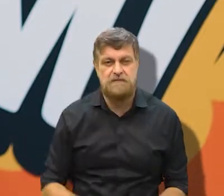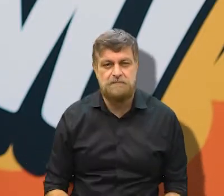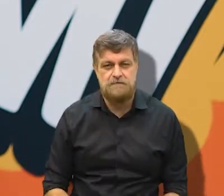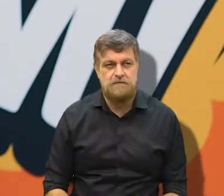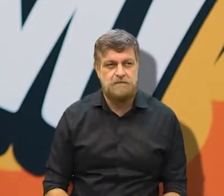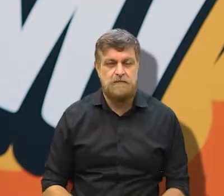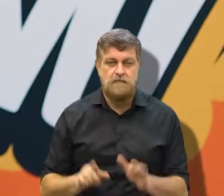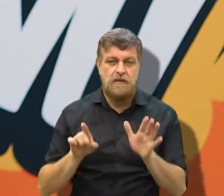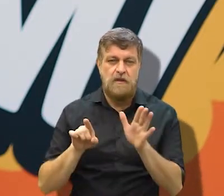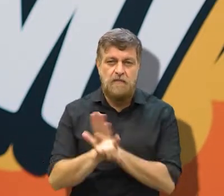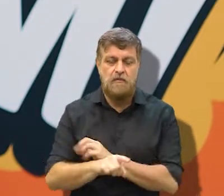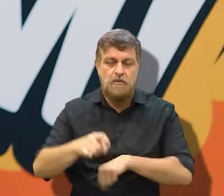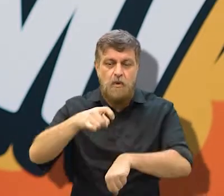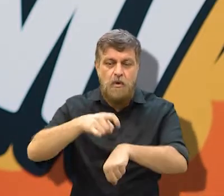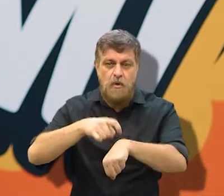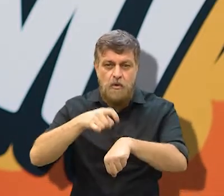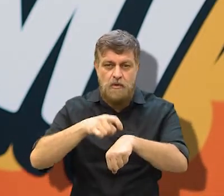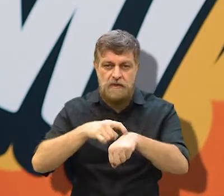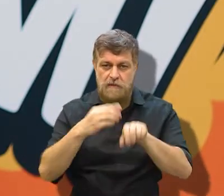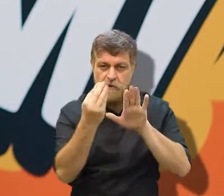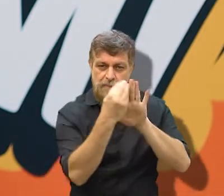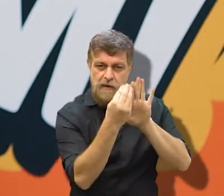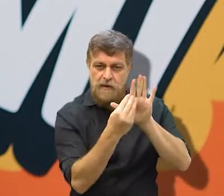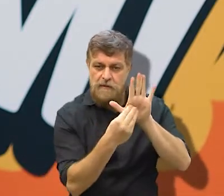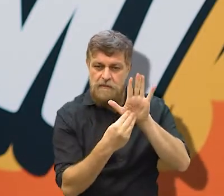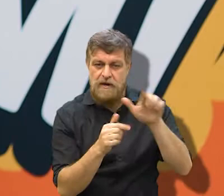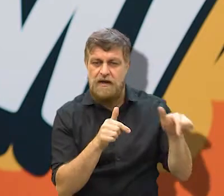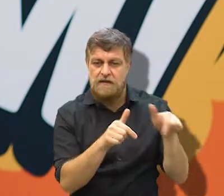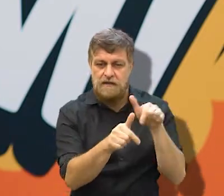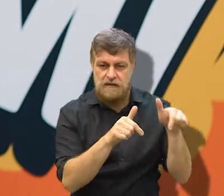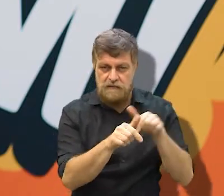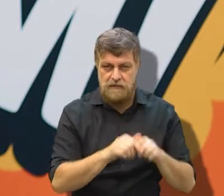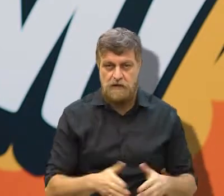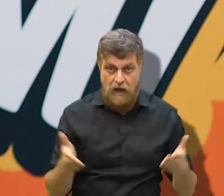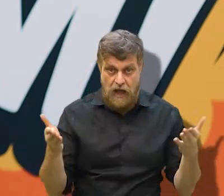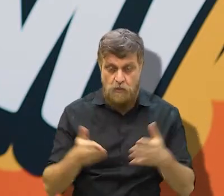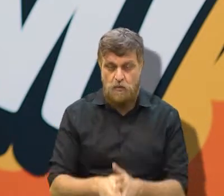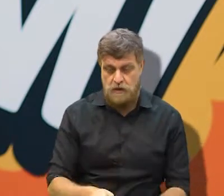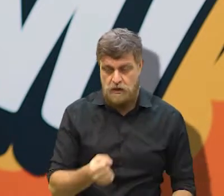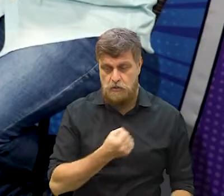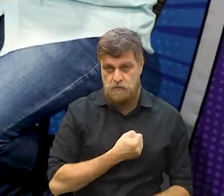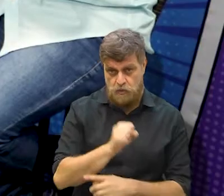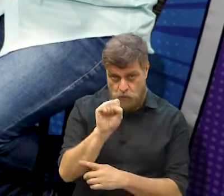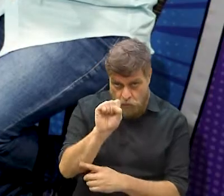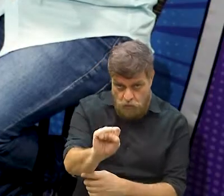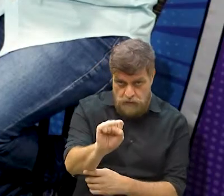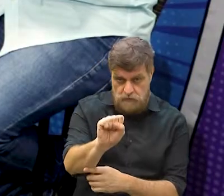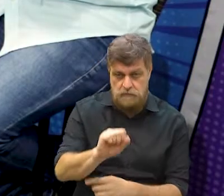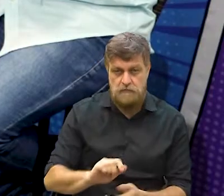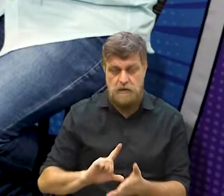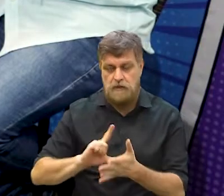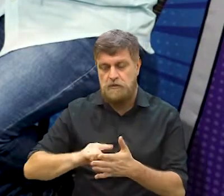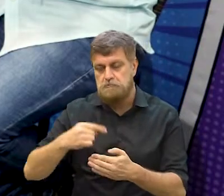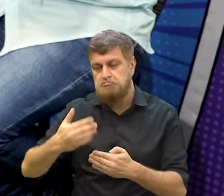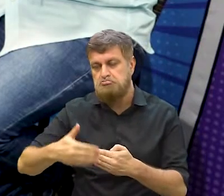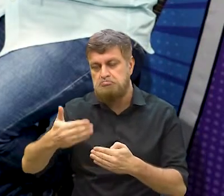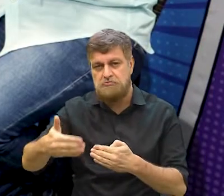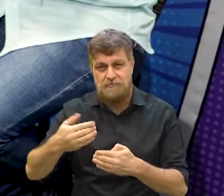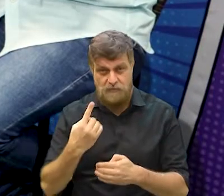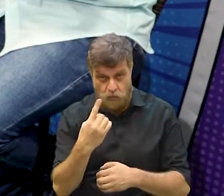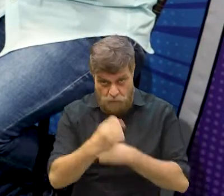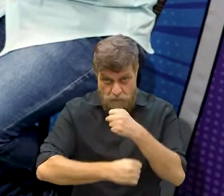E como que é o cronograma de vocês, o cronograma de trabalho? Então, é oitavo volume, e aí os volumes, eles